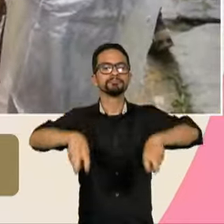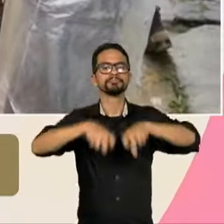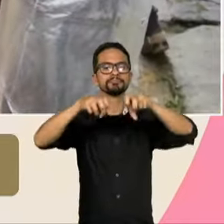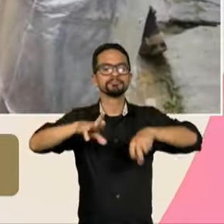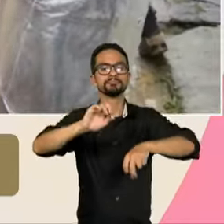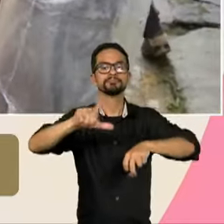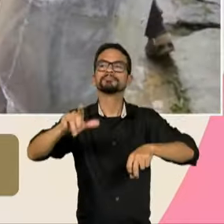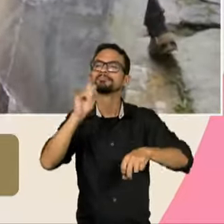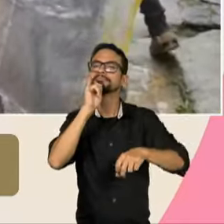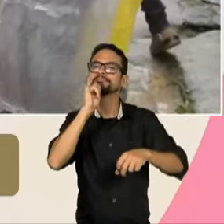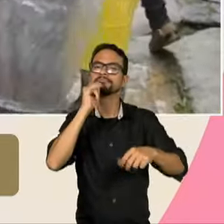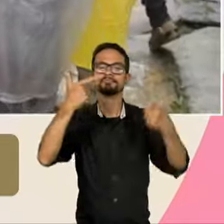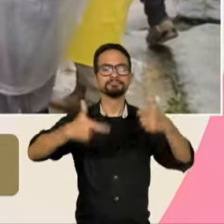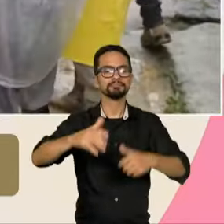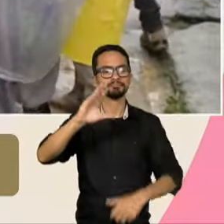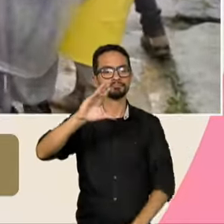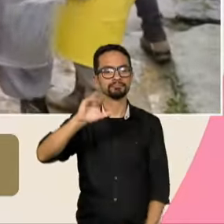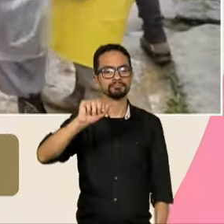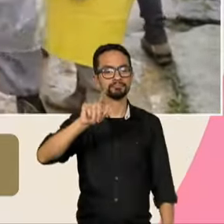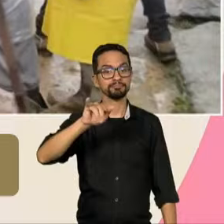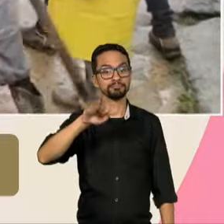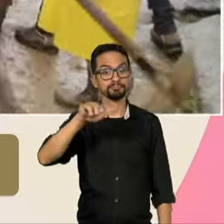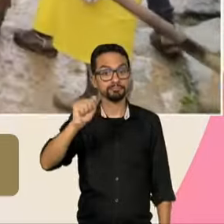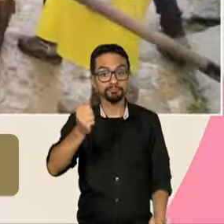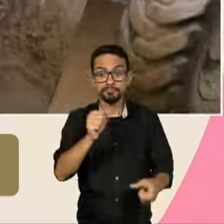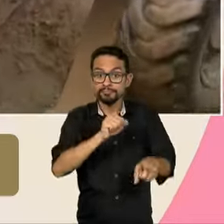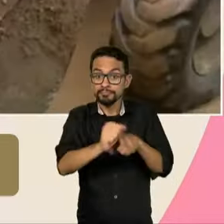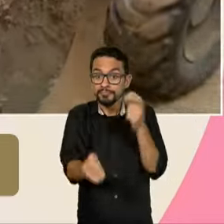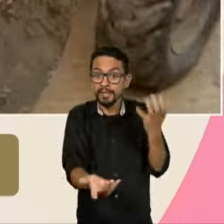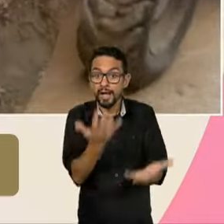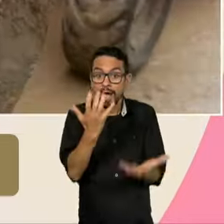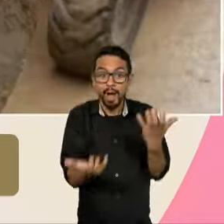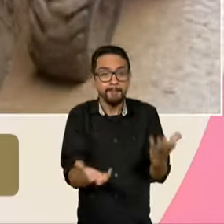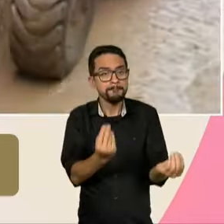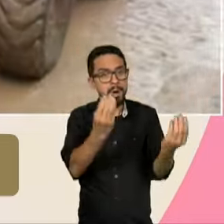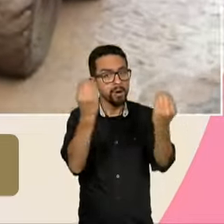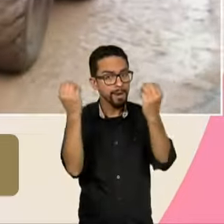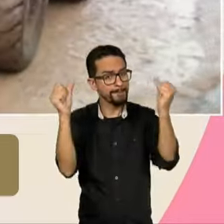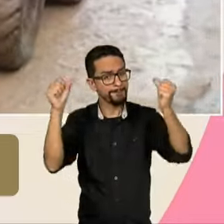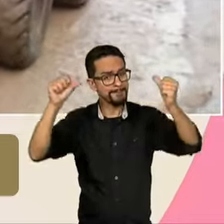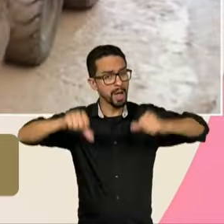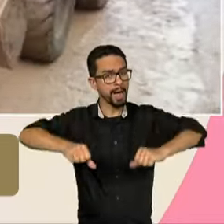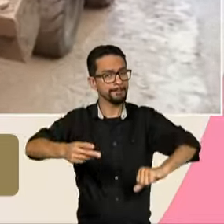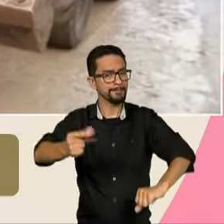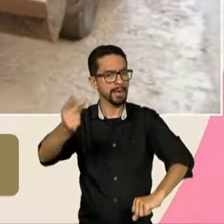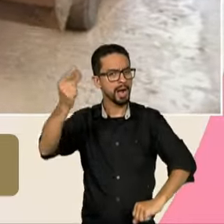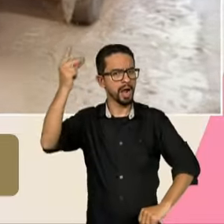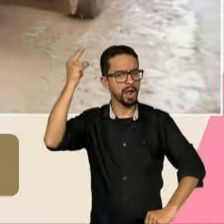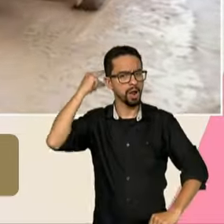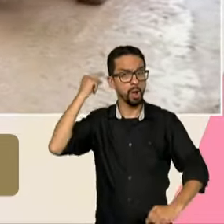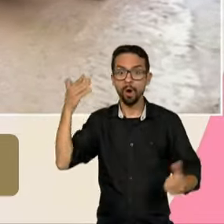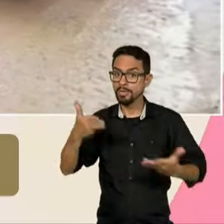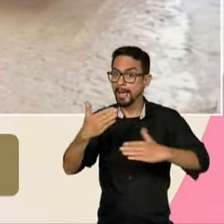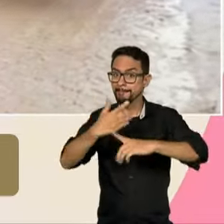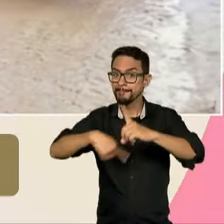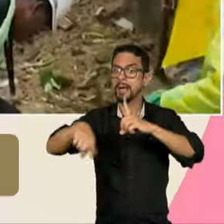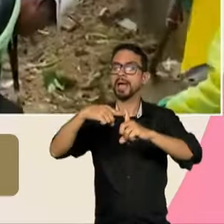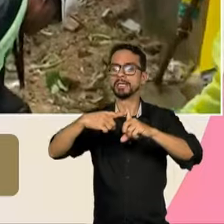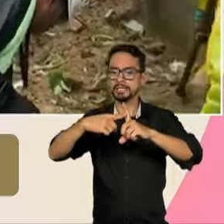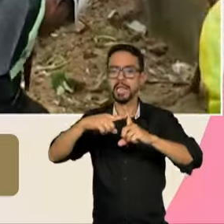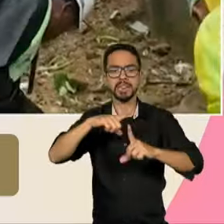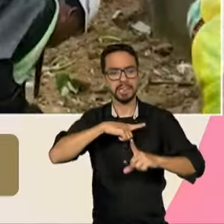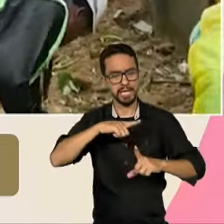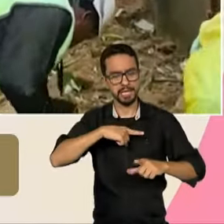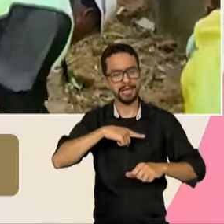a Califórnia. A Califórnia tem tido incêndios absurdos, muito maiores do que tinha historicamente. E aqui